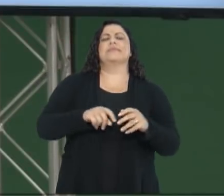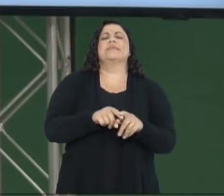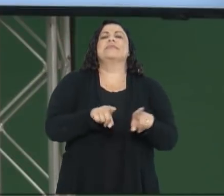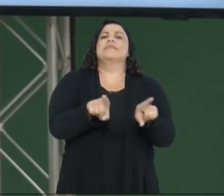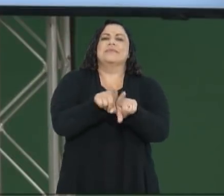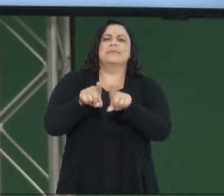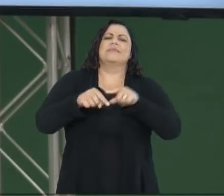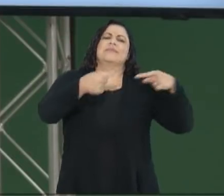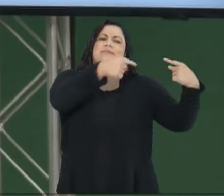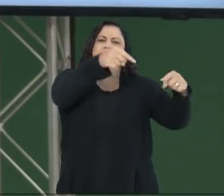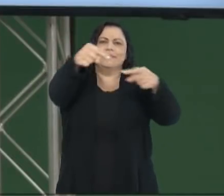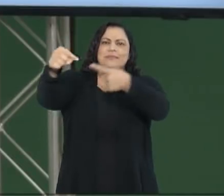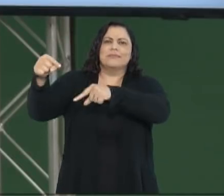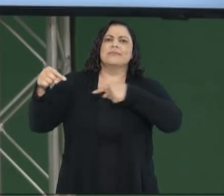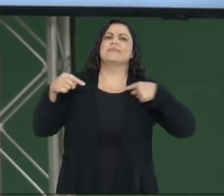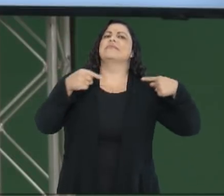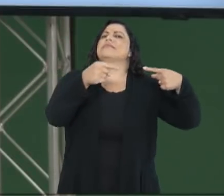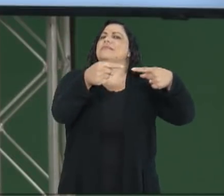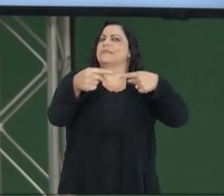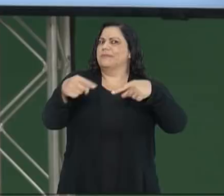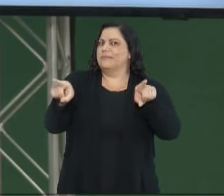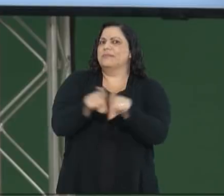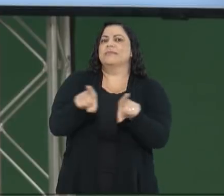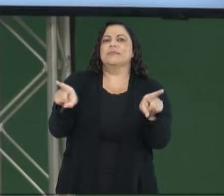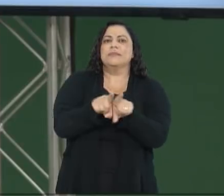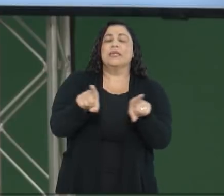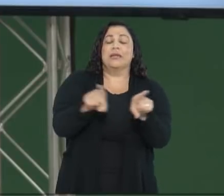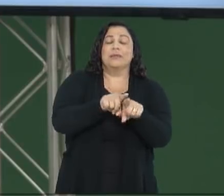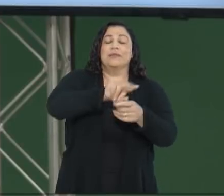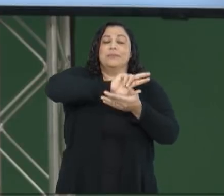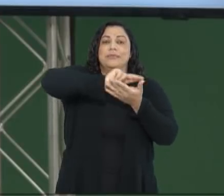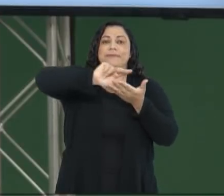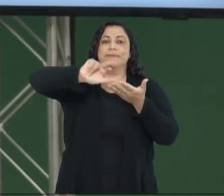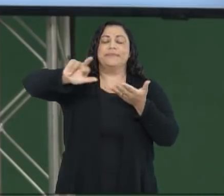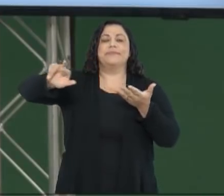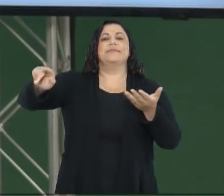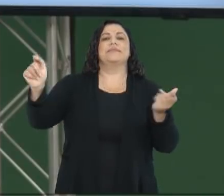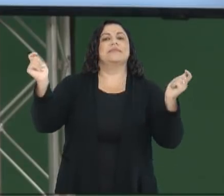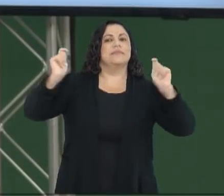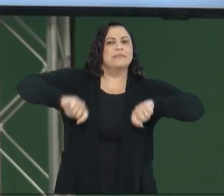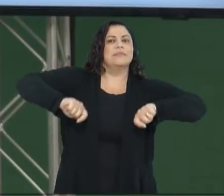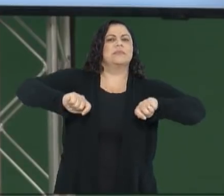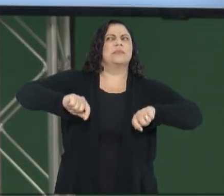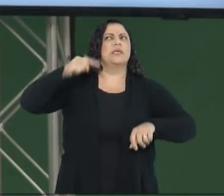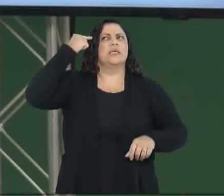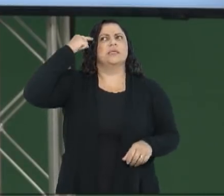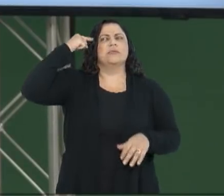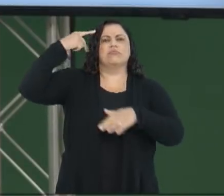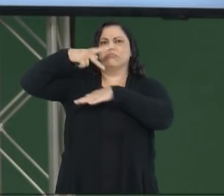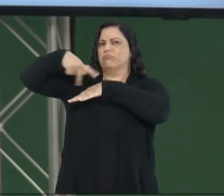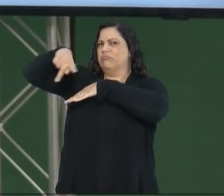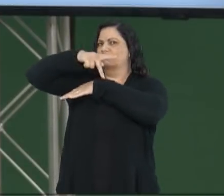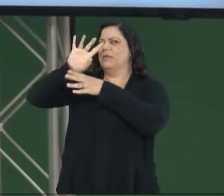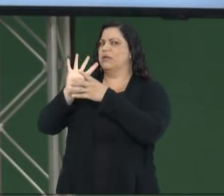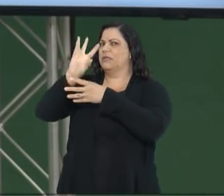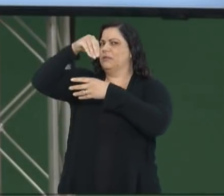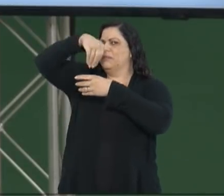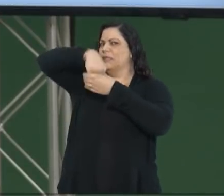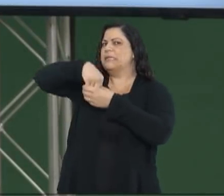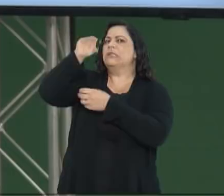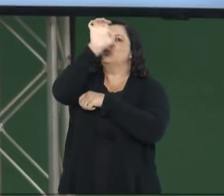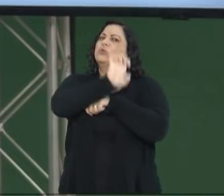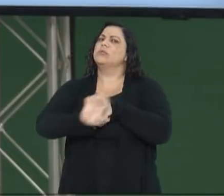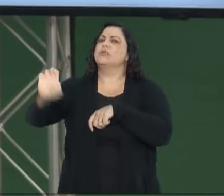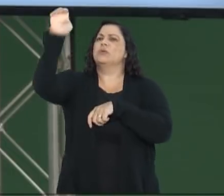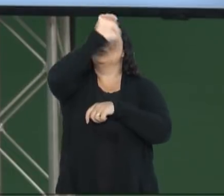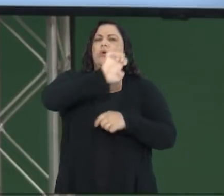é politicamente, né? E até mais, porque pensamos que existem países na Europa que têm diferentes